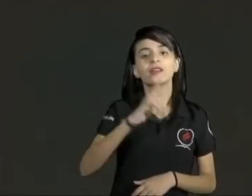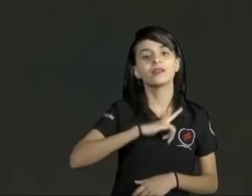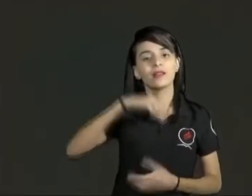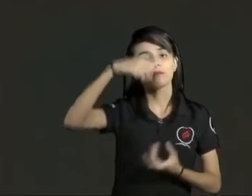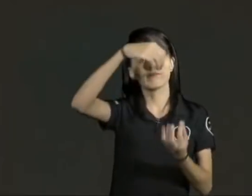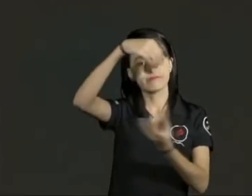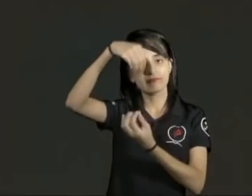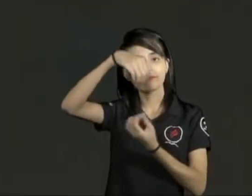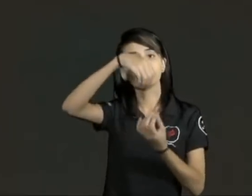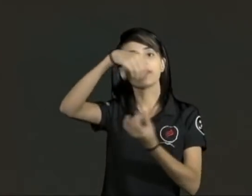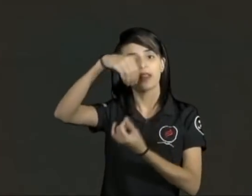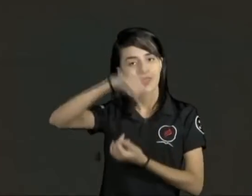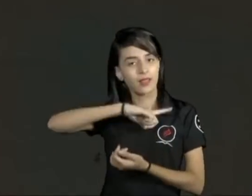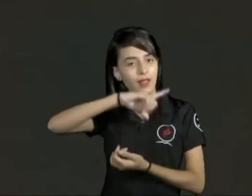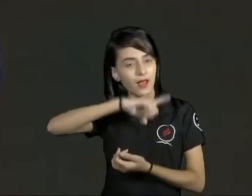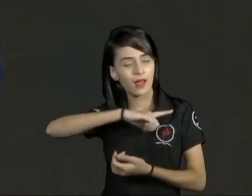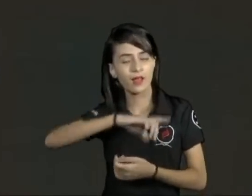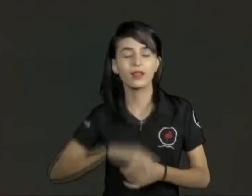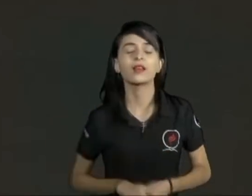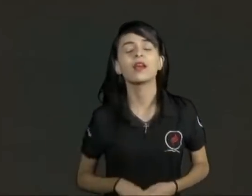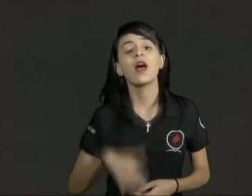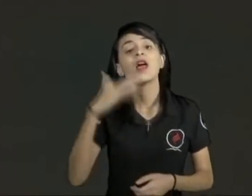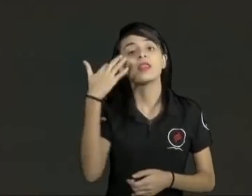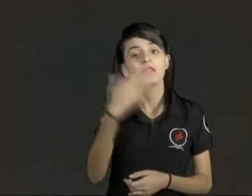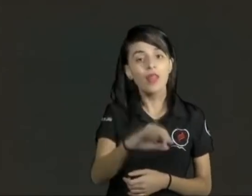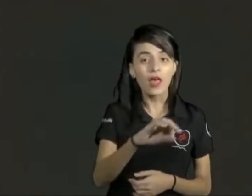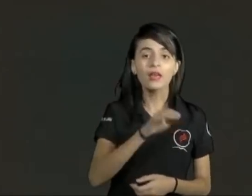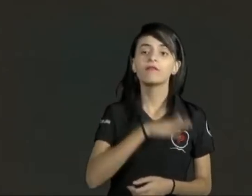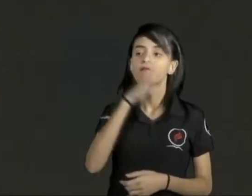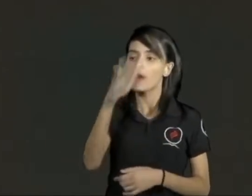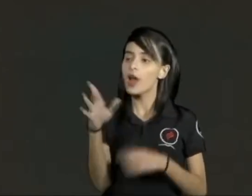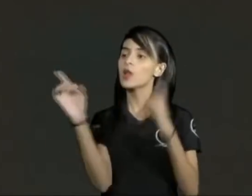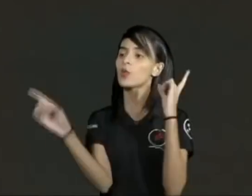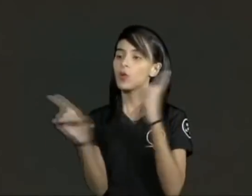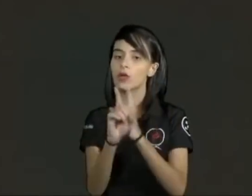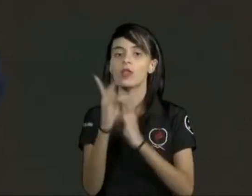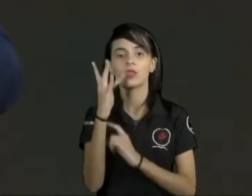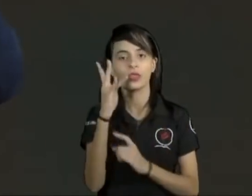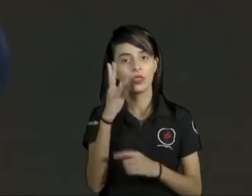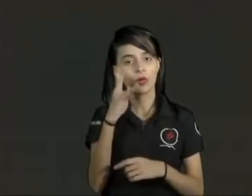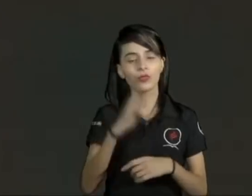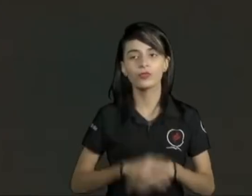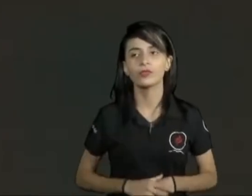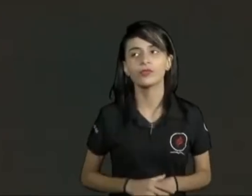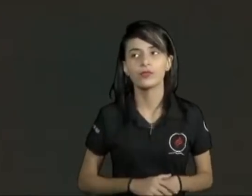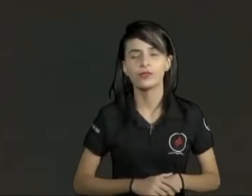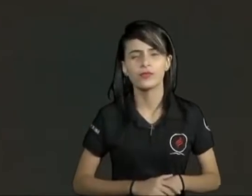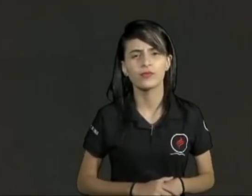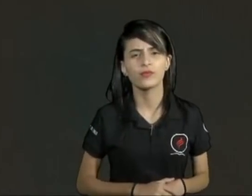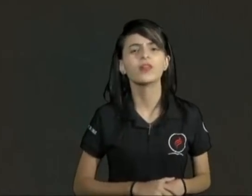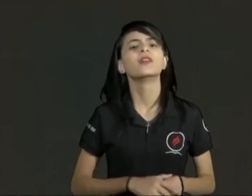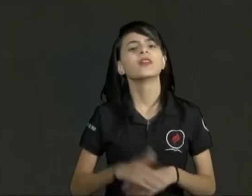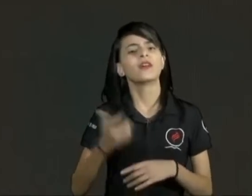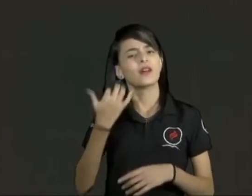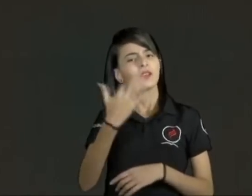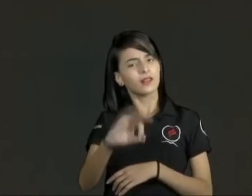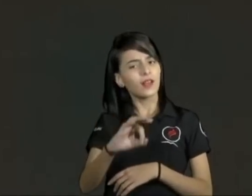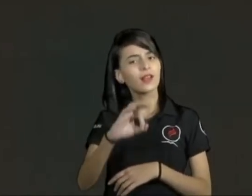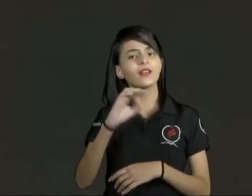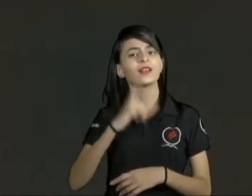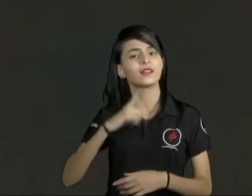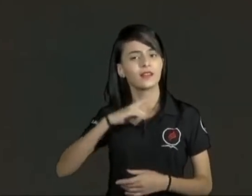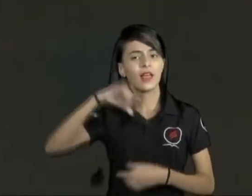lâmpadas acesas as 10 saem ao encontro do esposo as 10 tem